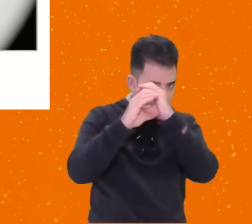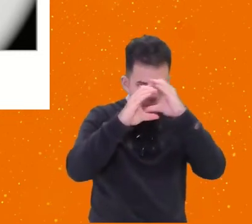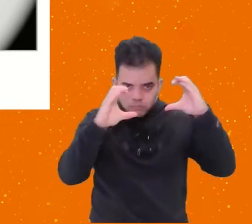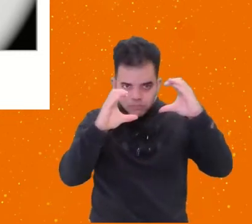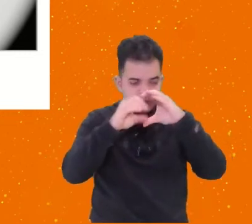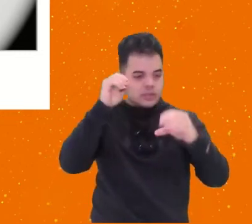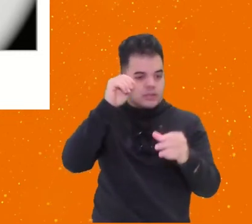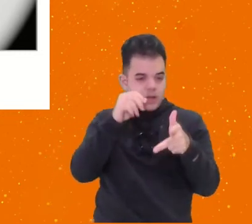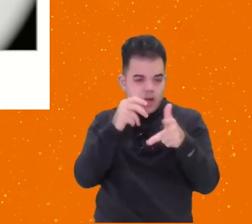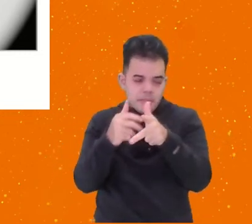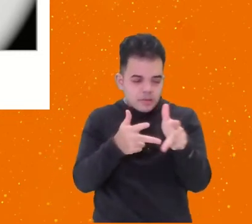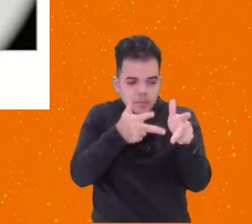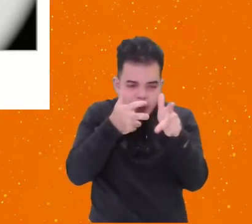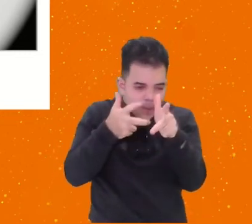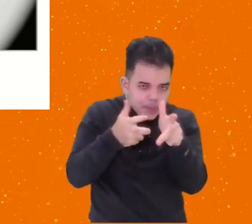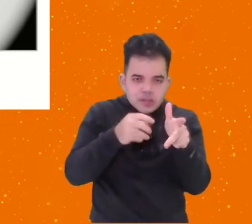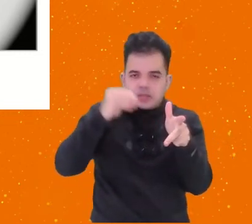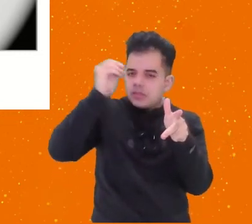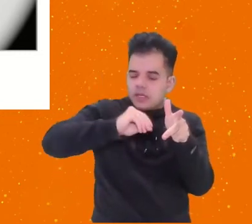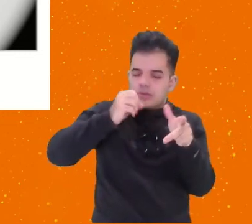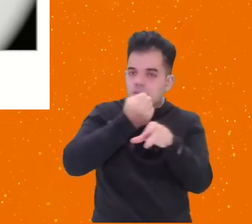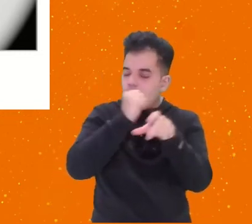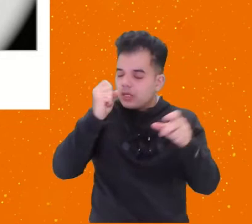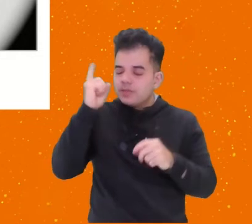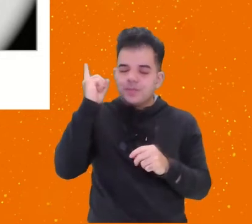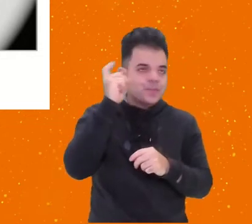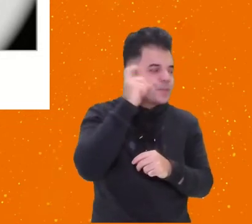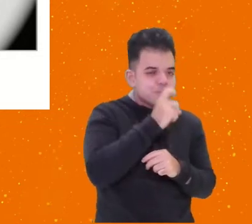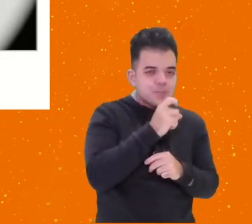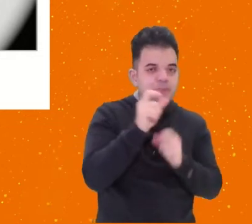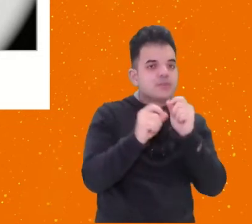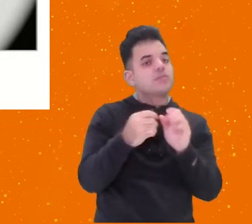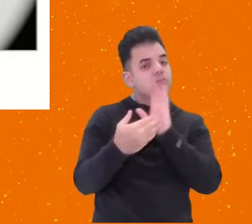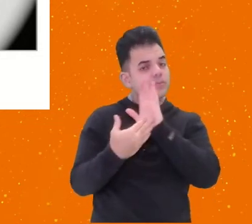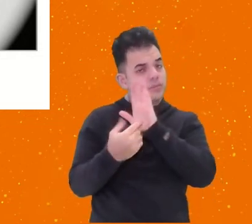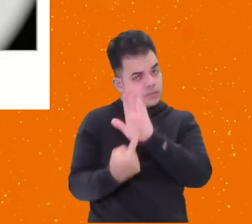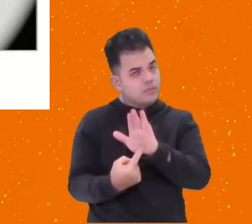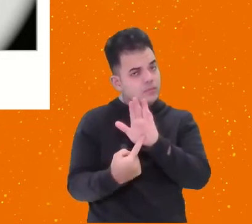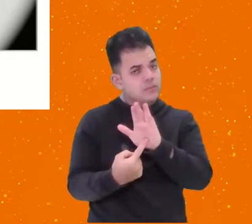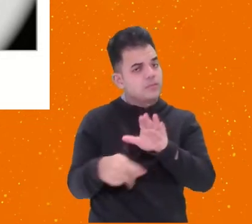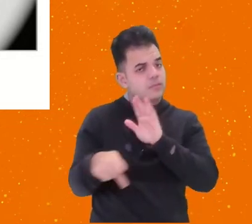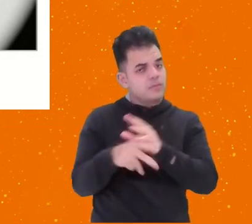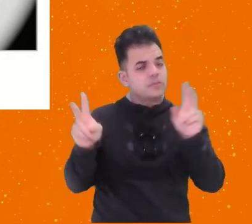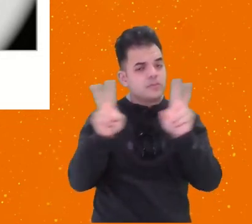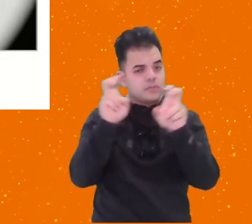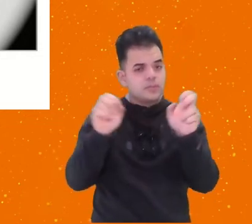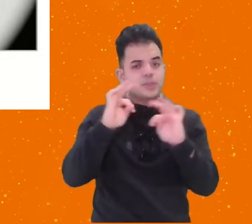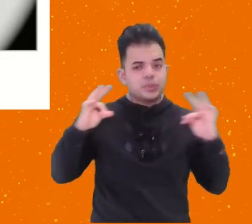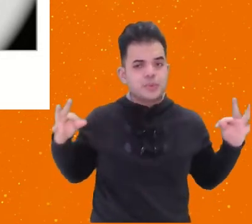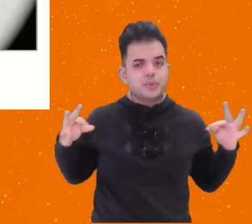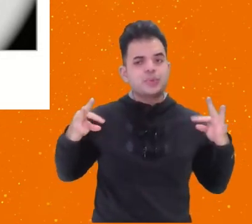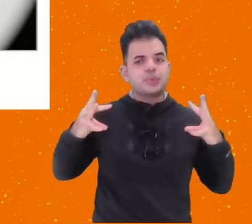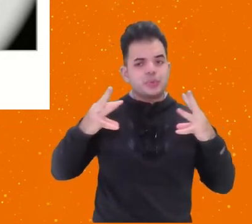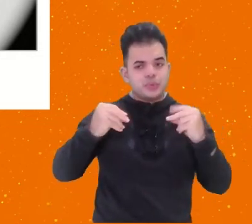diferenças, desafios, etc. Então, eu achei bem prudente trazer esse tema para